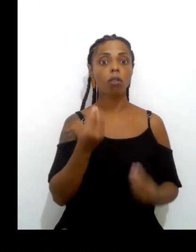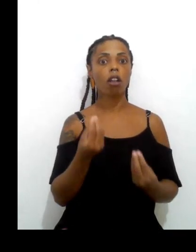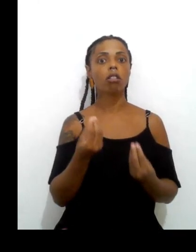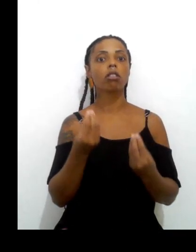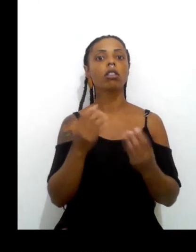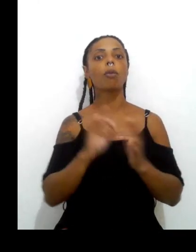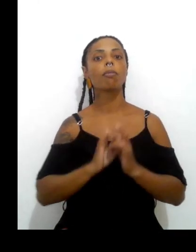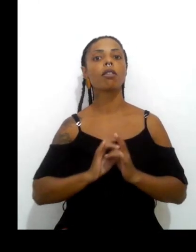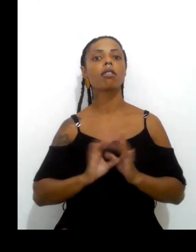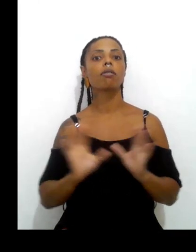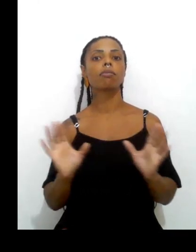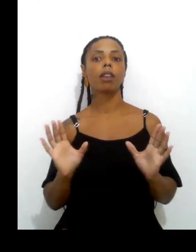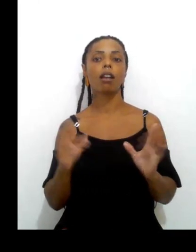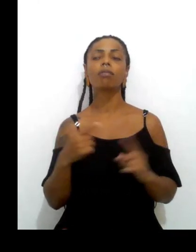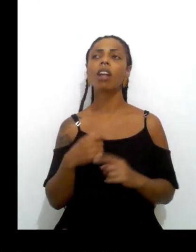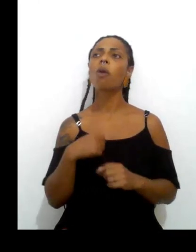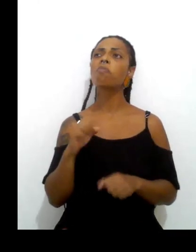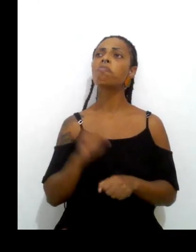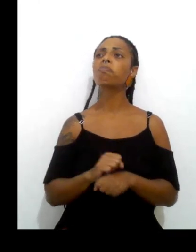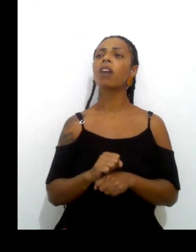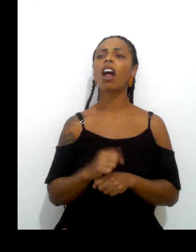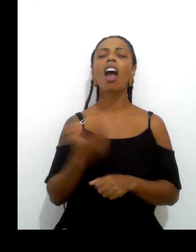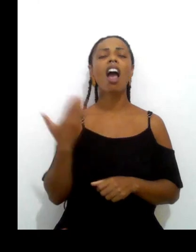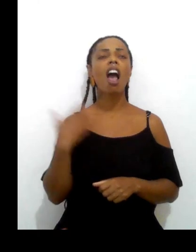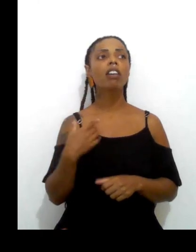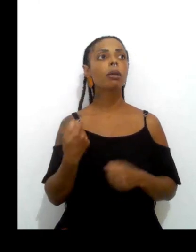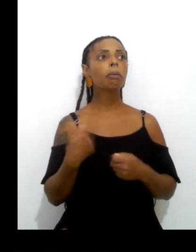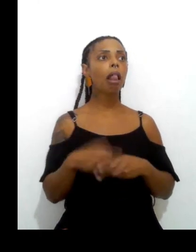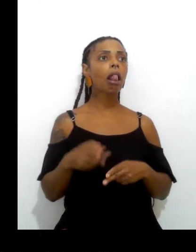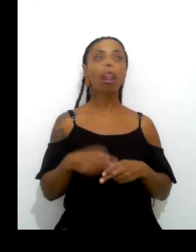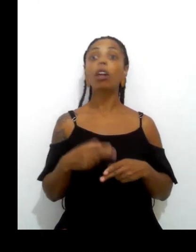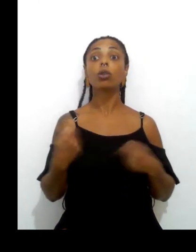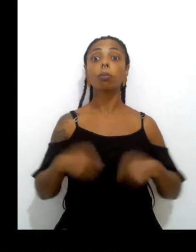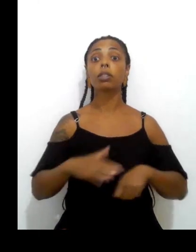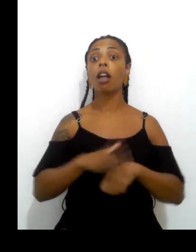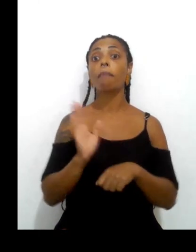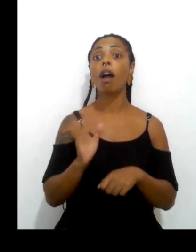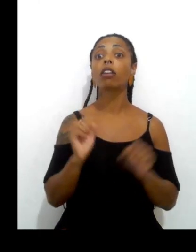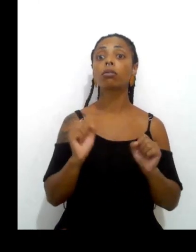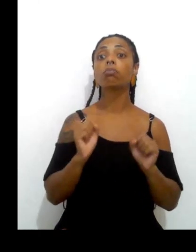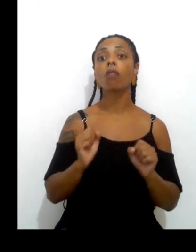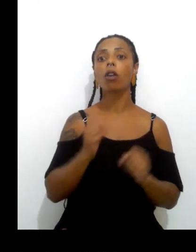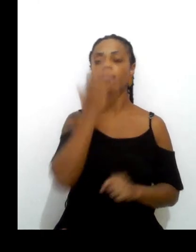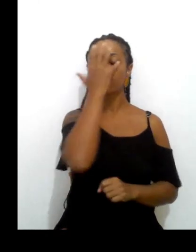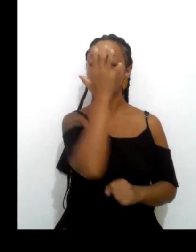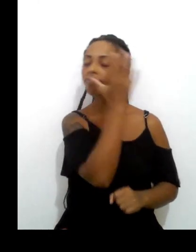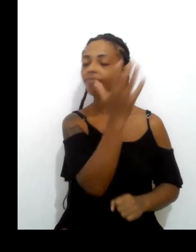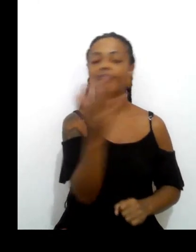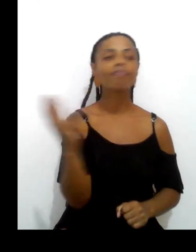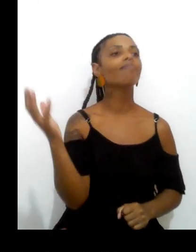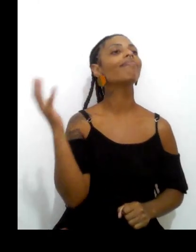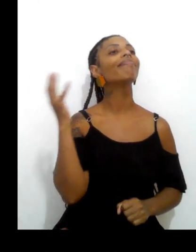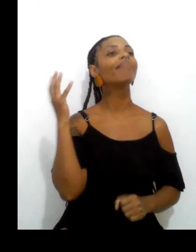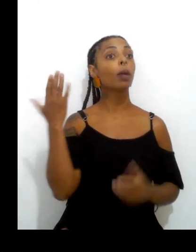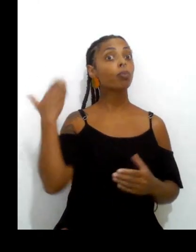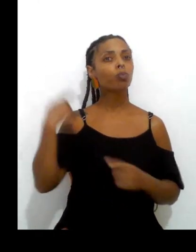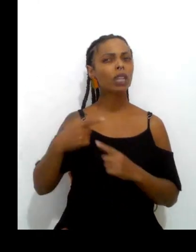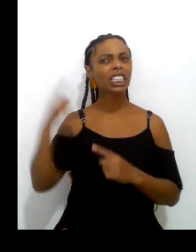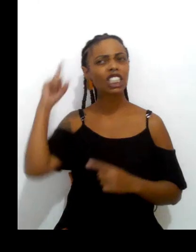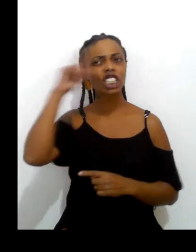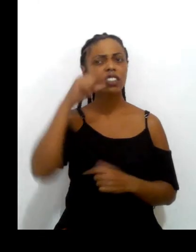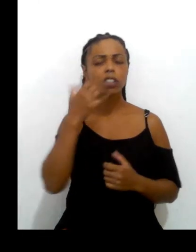eu pude sair da falsa posição não precisava mais fingir eu podia tirar a máscara que tinha sido um fardo para minha vida